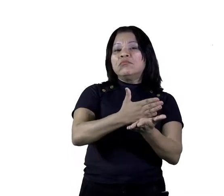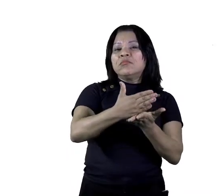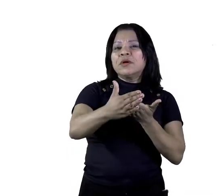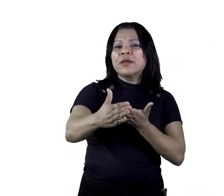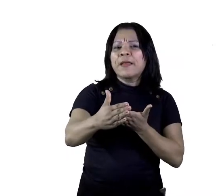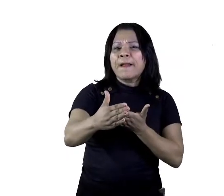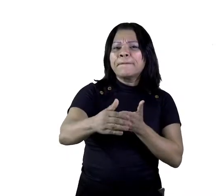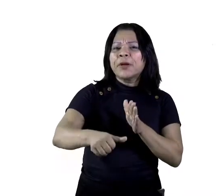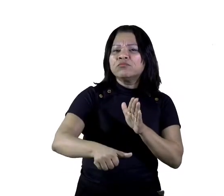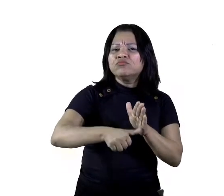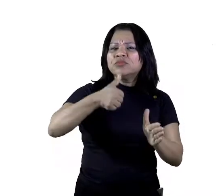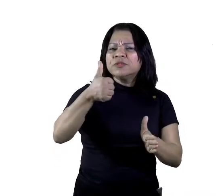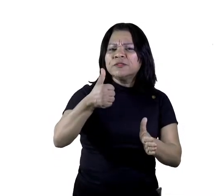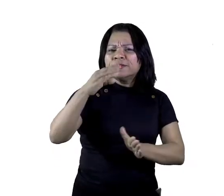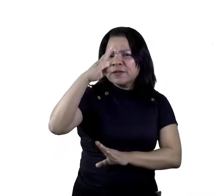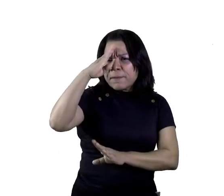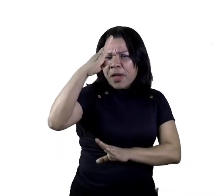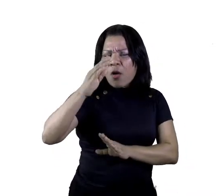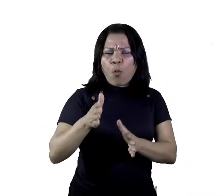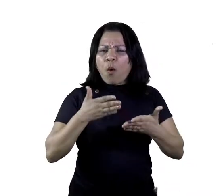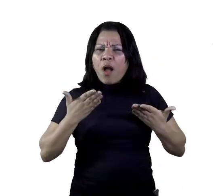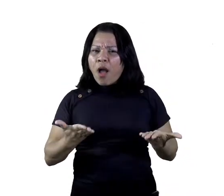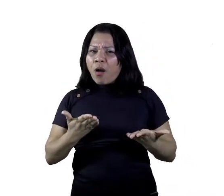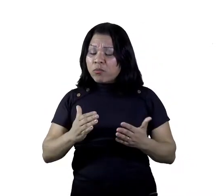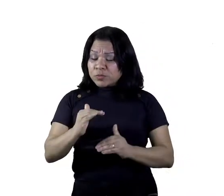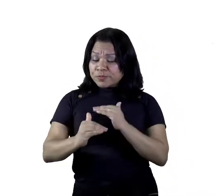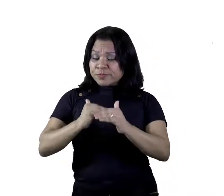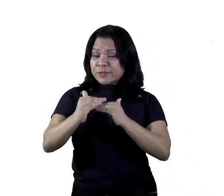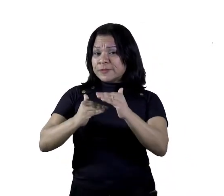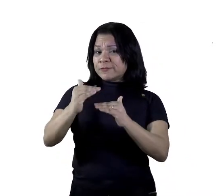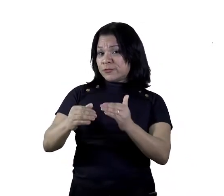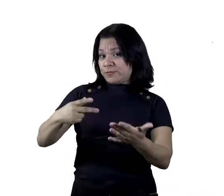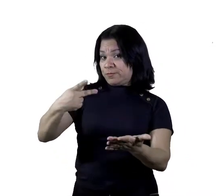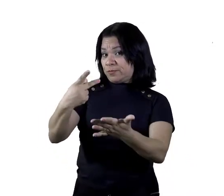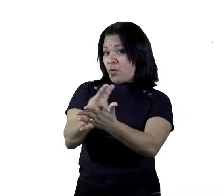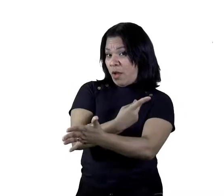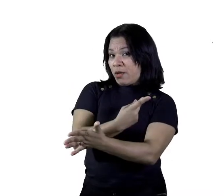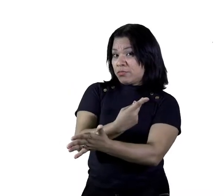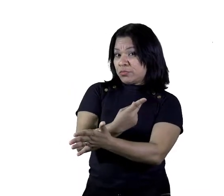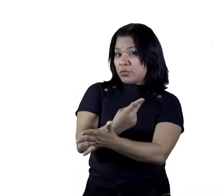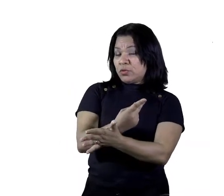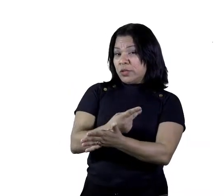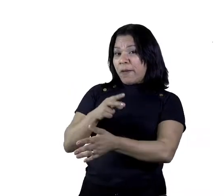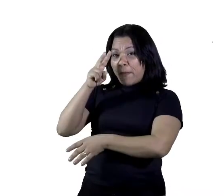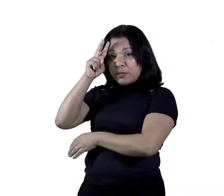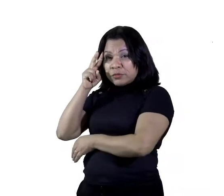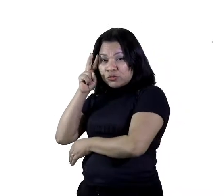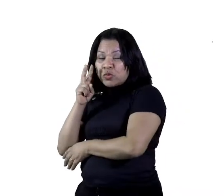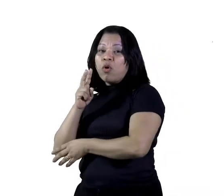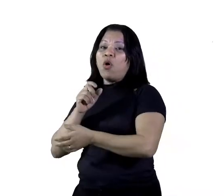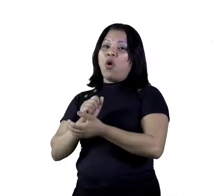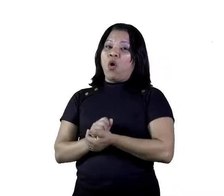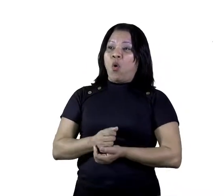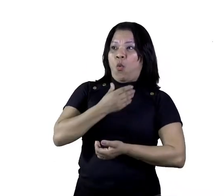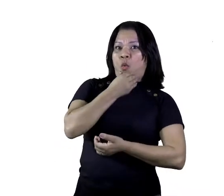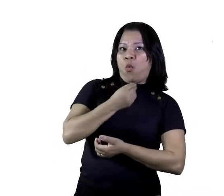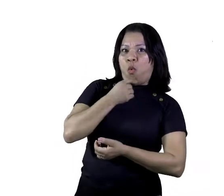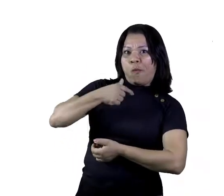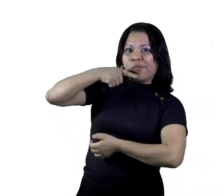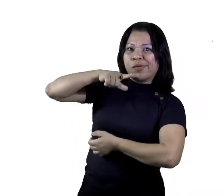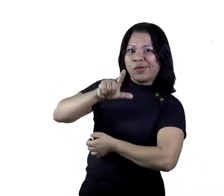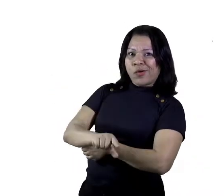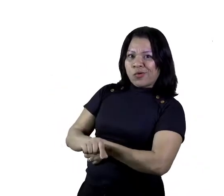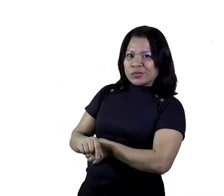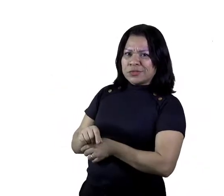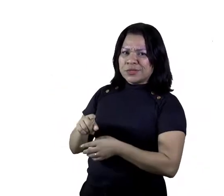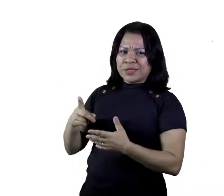do texto. O desenvolvimento, o que conta? Os acontecimentos dos fatos, o homem conseguiu enganar o casal, que